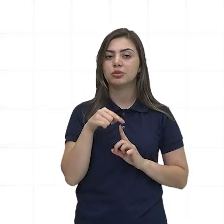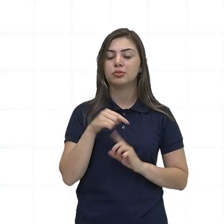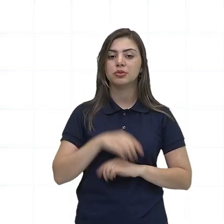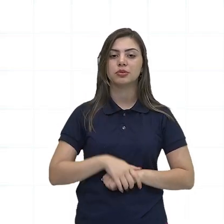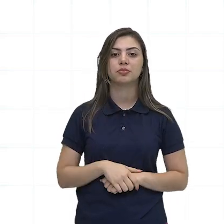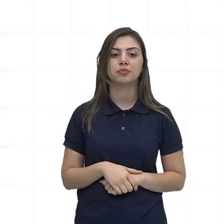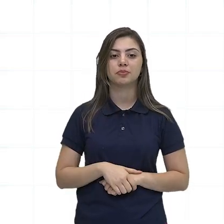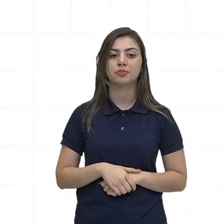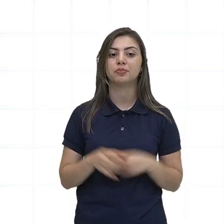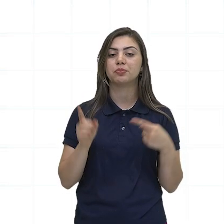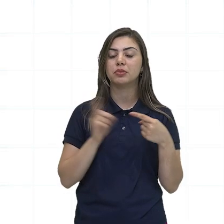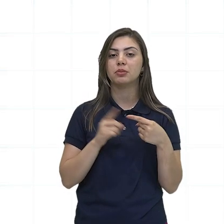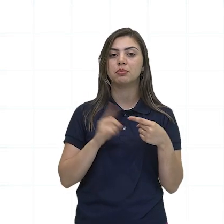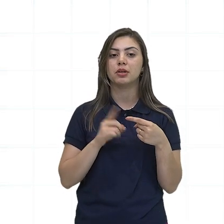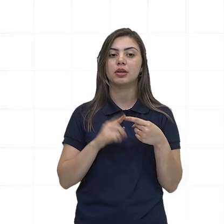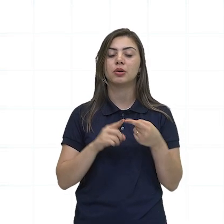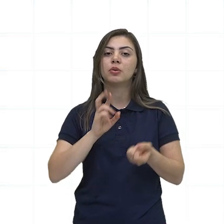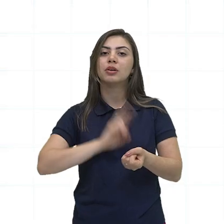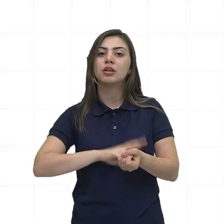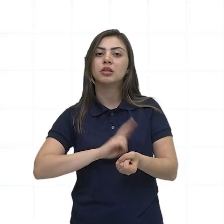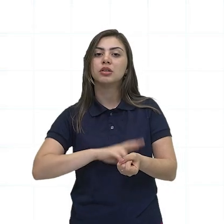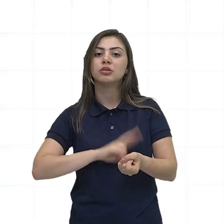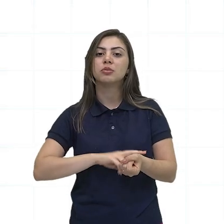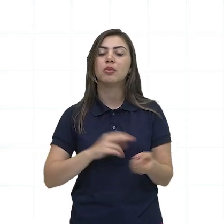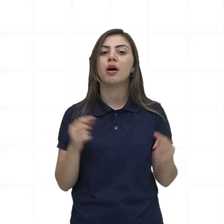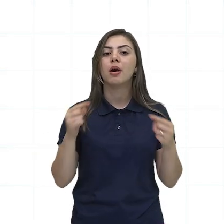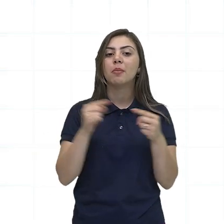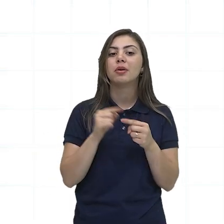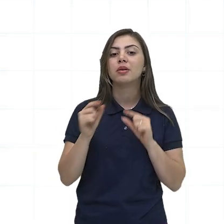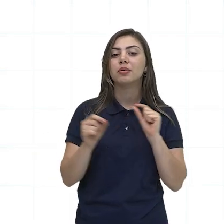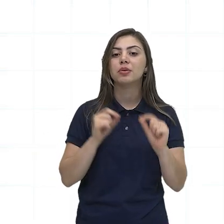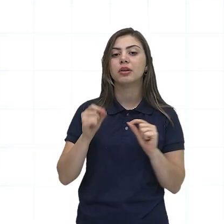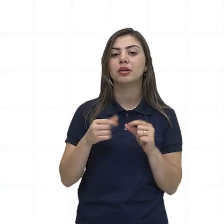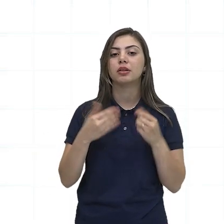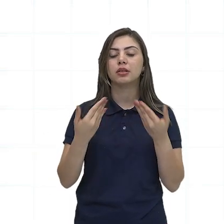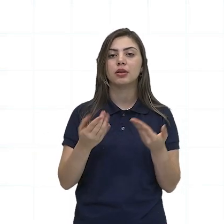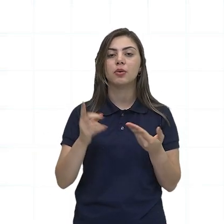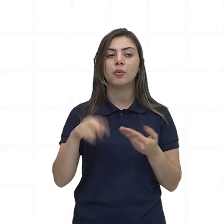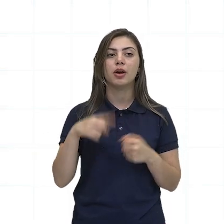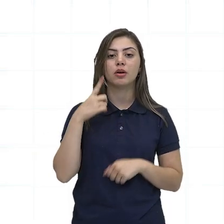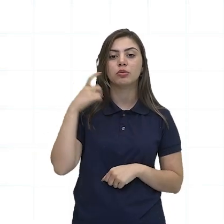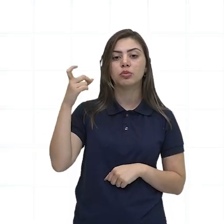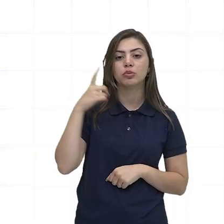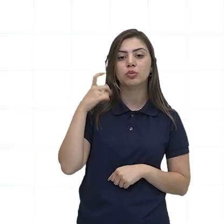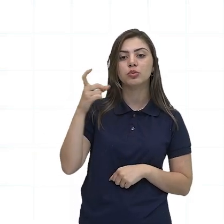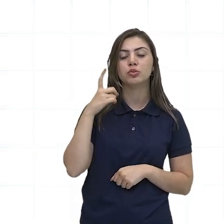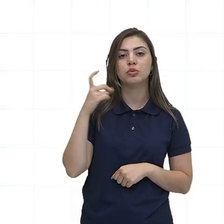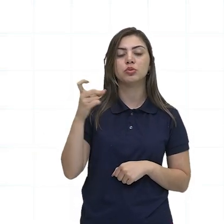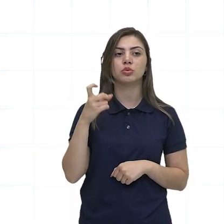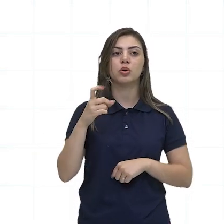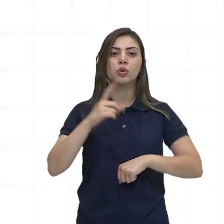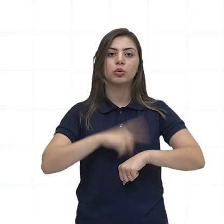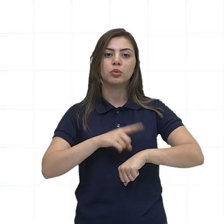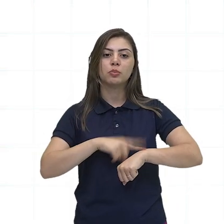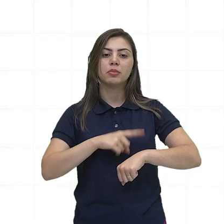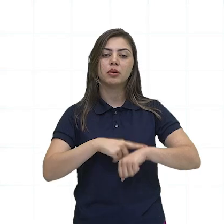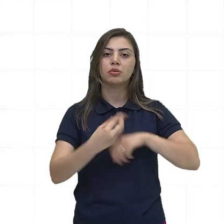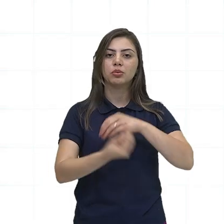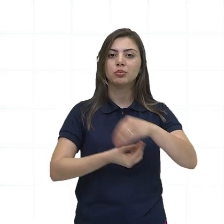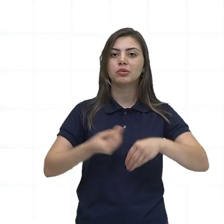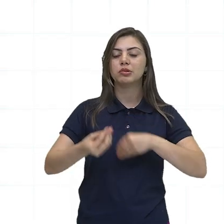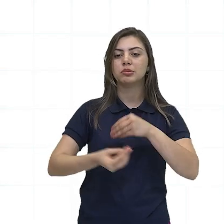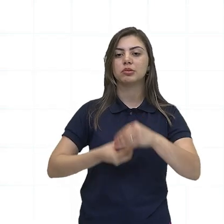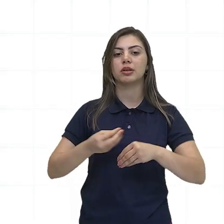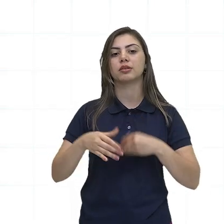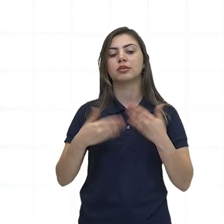elementos. O ritmo. O que é o ritmo? É a organização de sons dentro do tempo. É